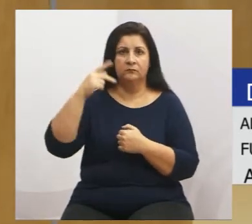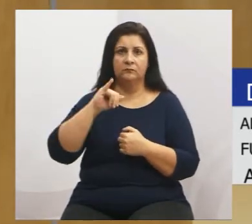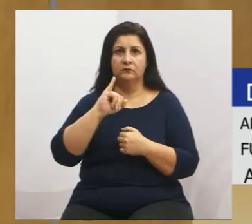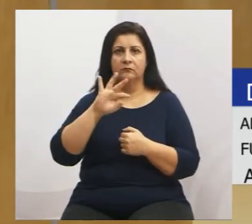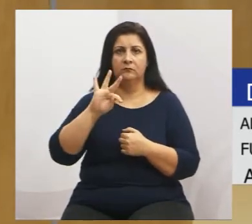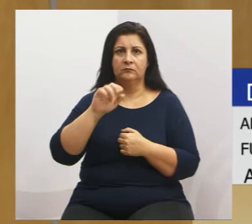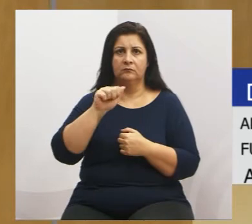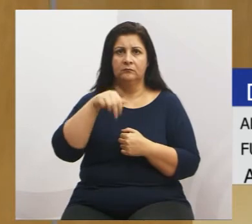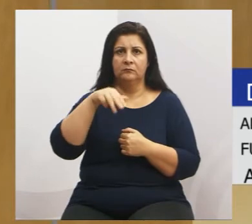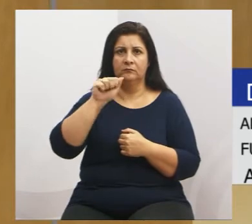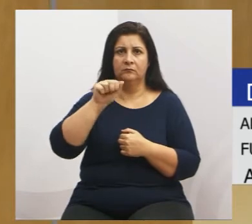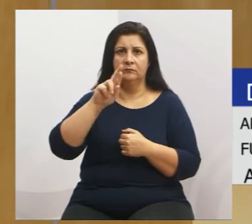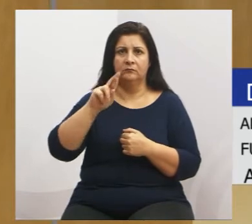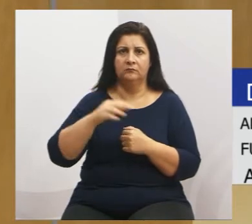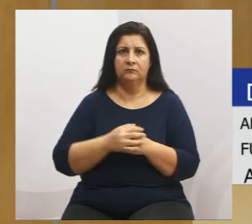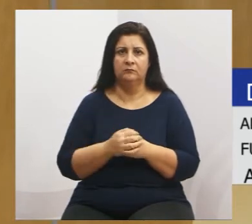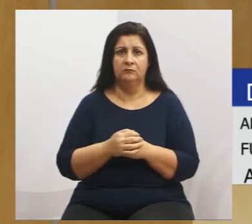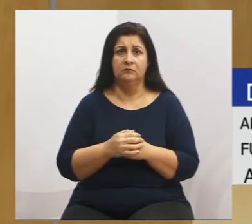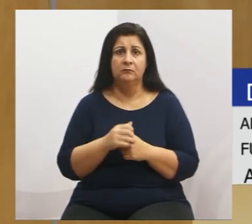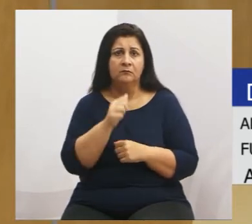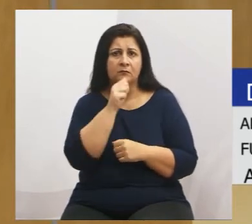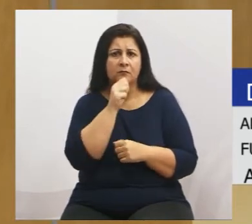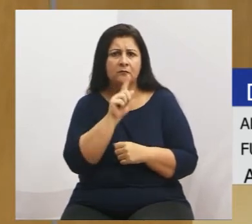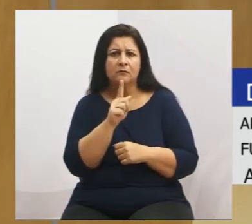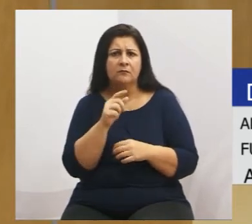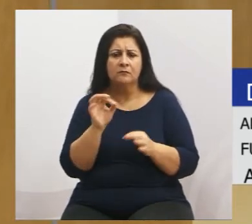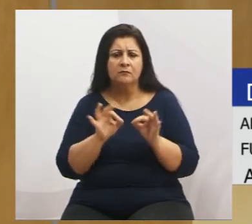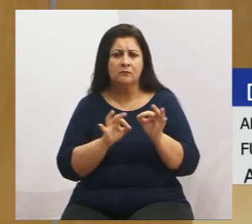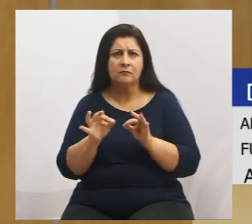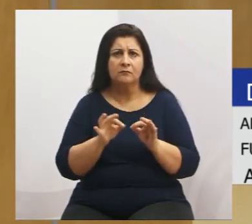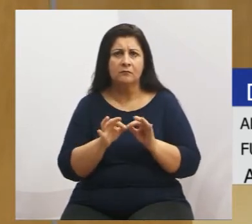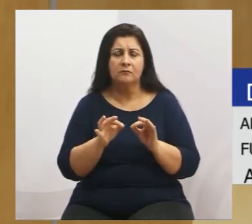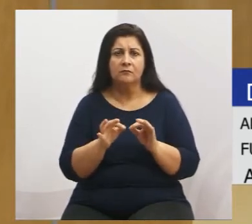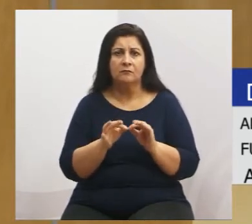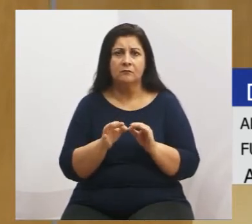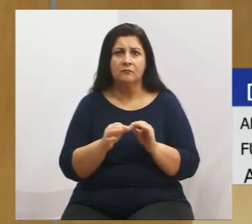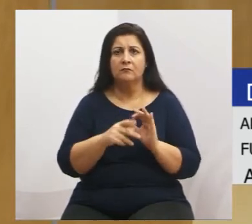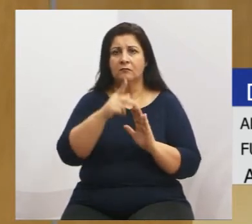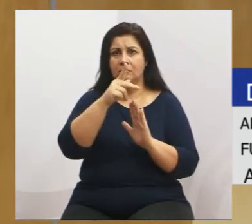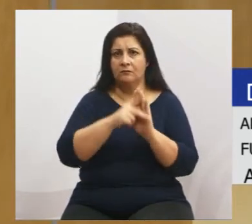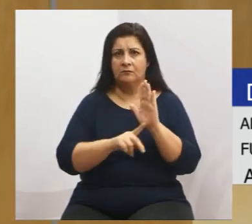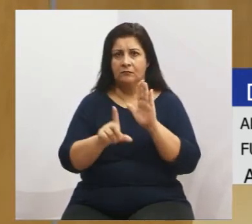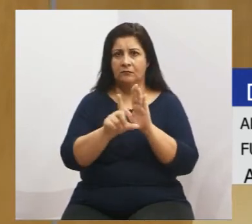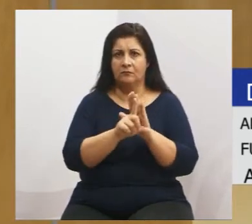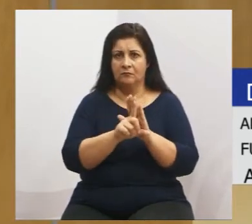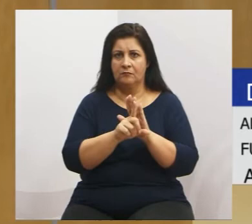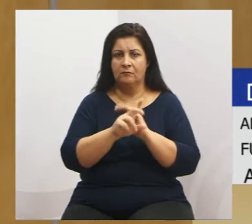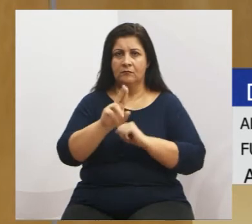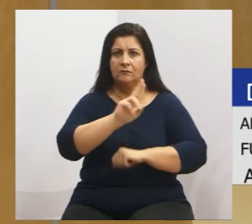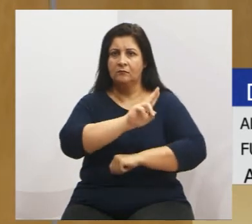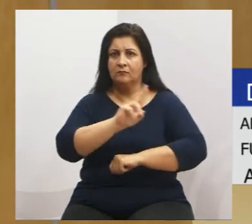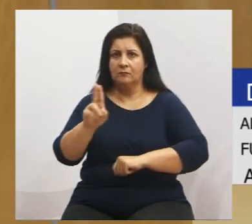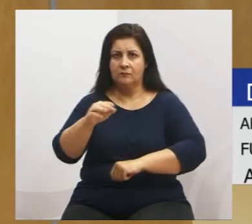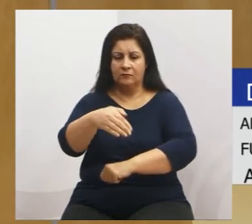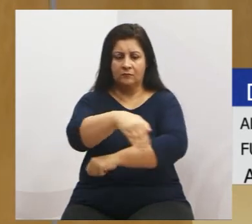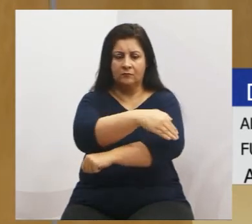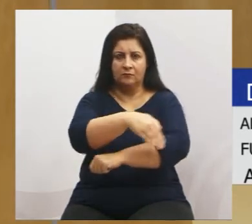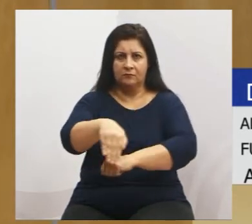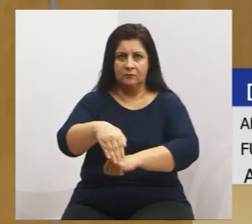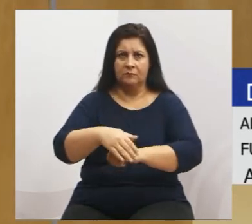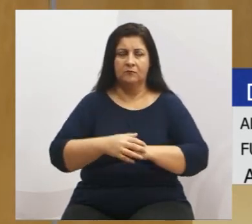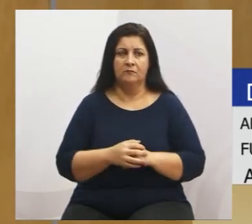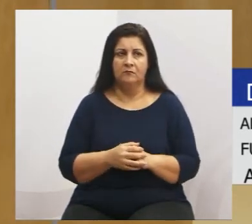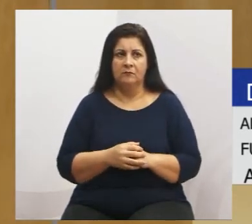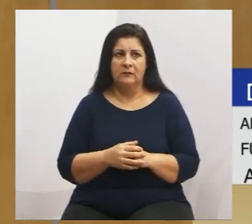ainda não fiz um projeto de lei aqui fazendo nome de rua, né? Eu não entendo que isso